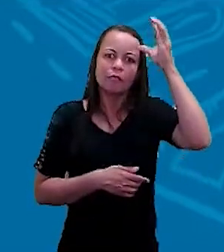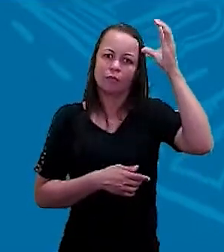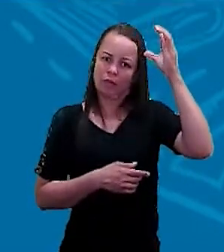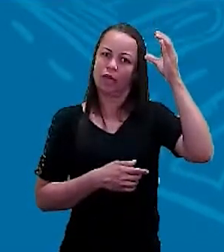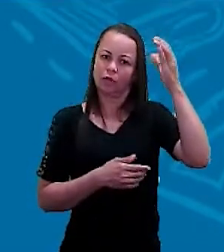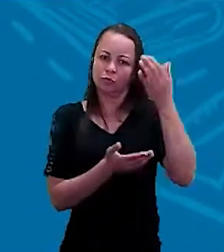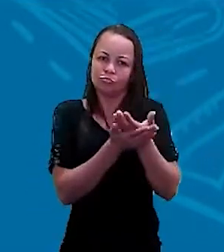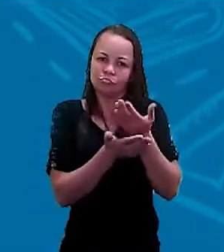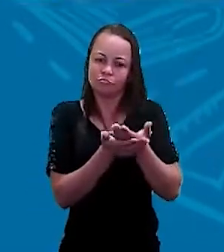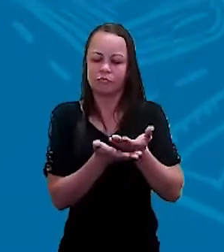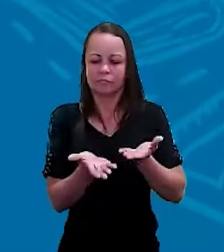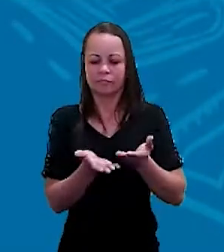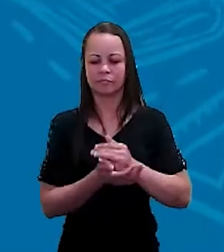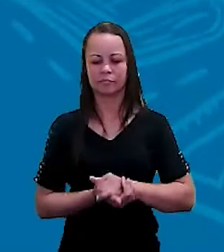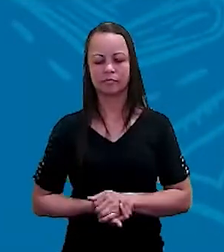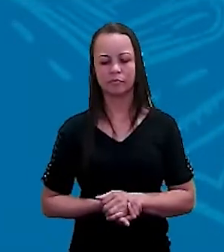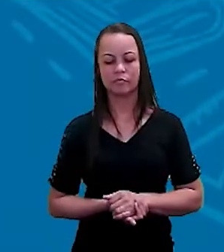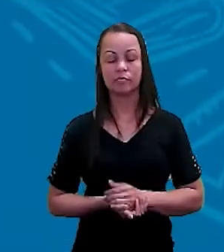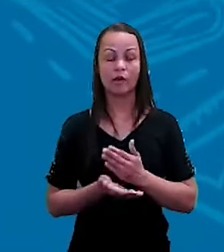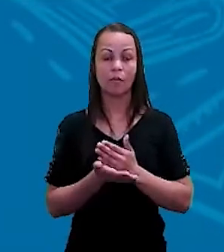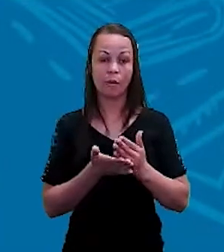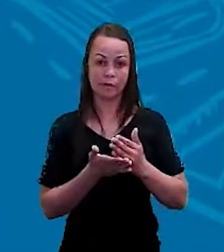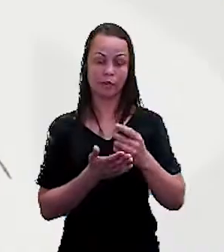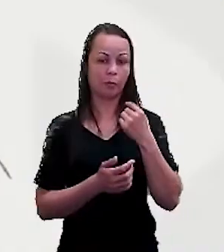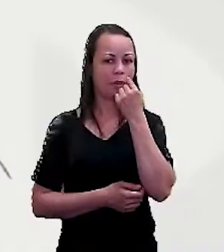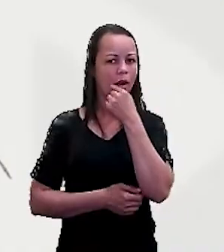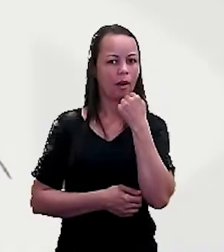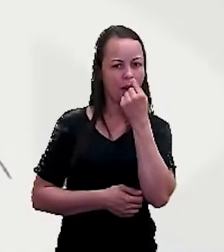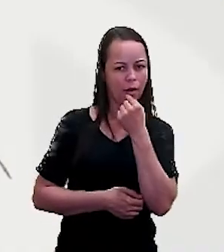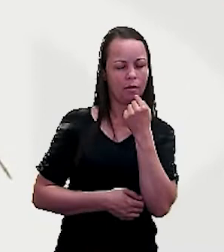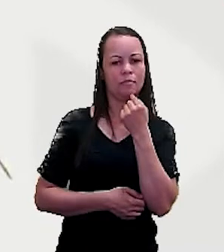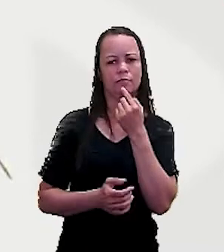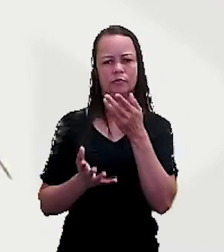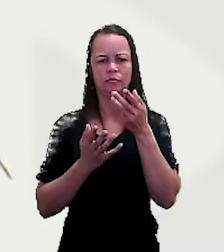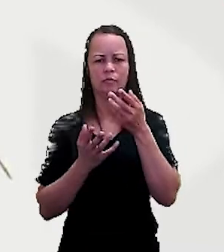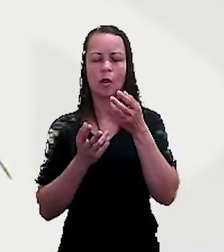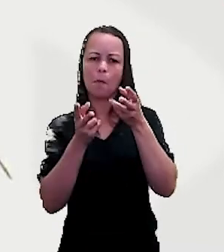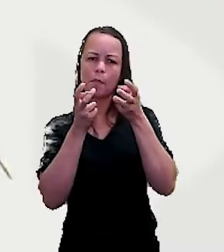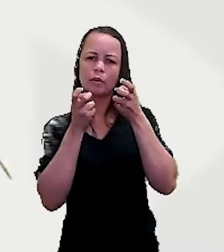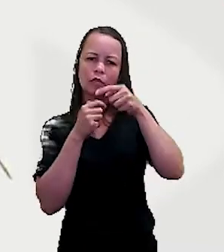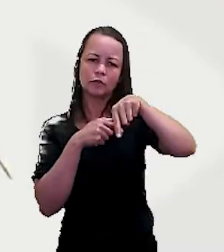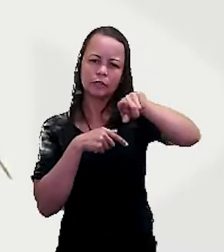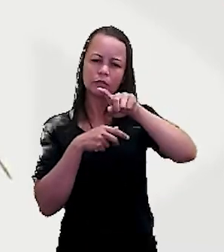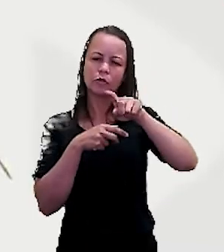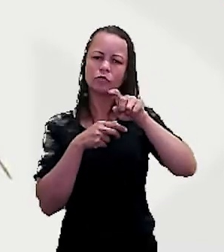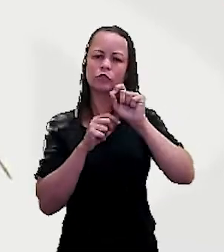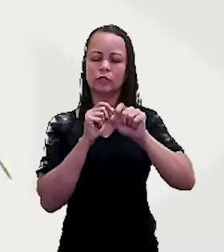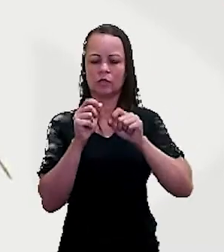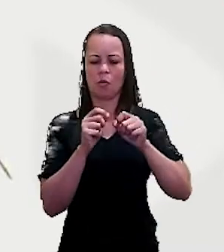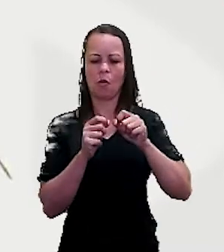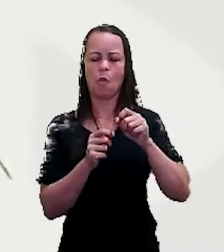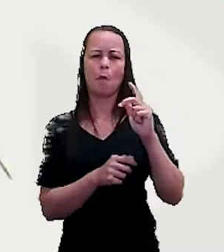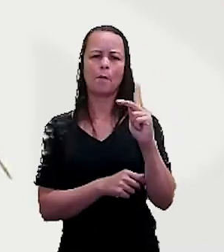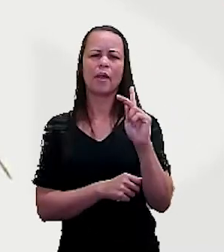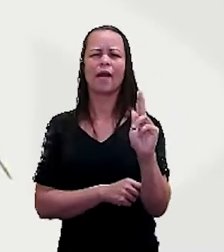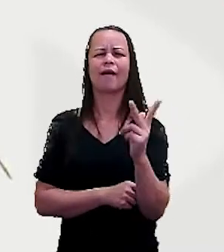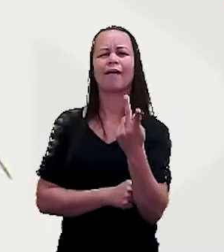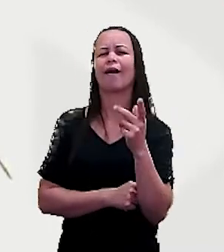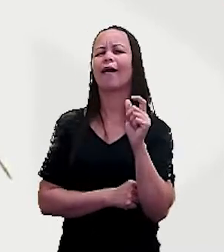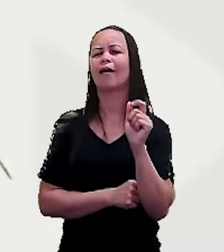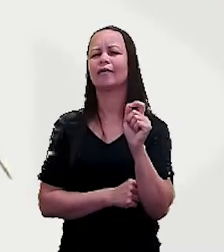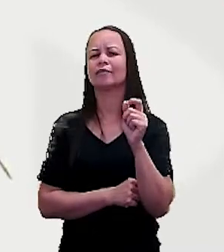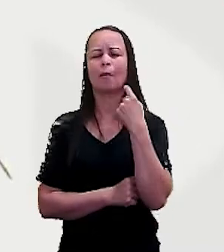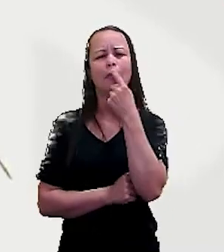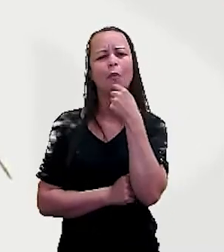aí, começando pela boca. Primeira coisa que eu gostaria de chamar a atenção de vocês. Qual o pH da boca? pH 7,